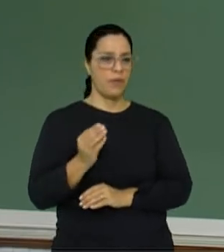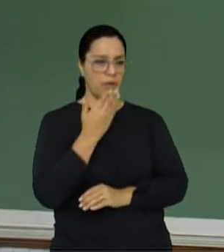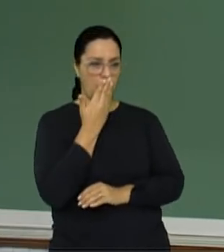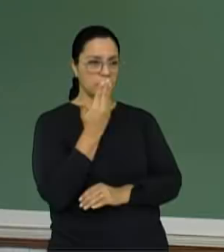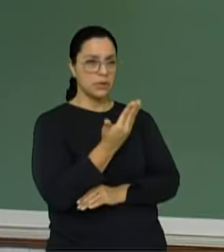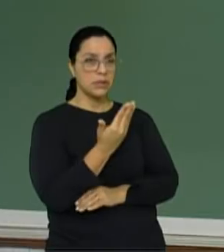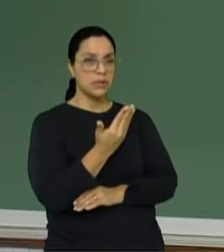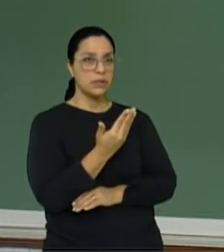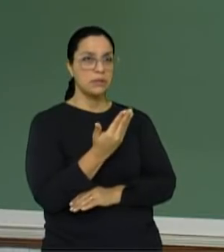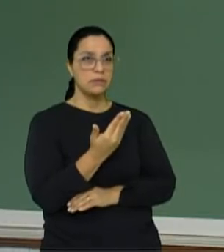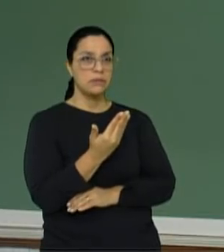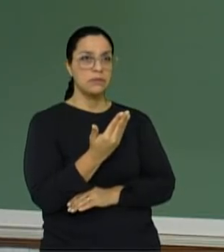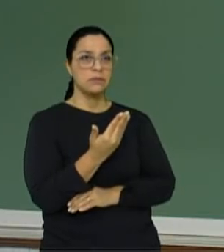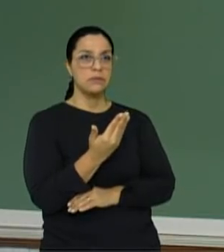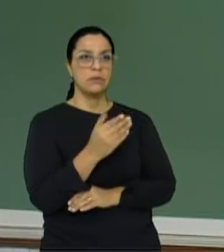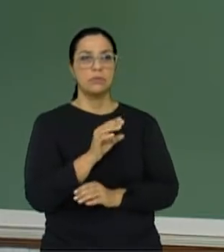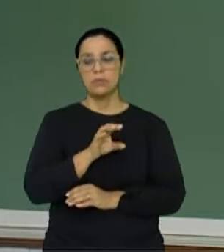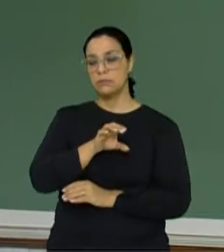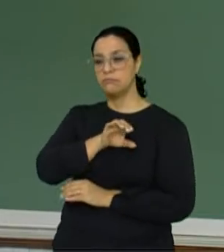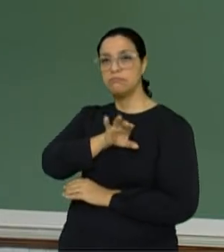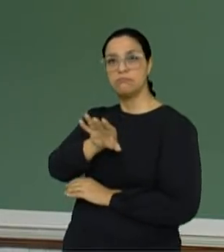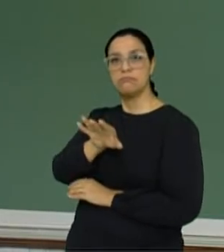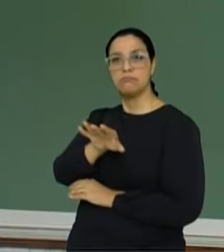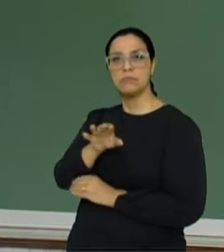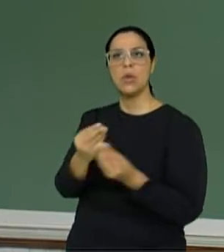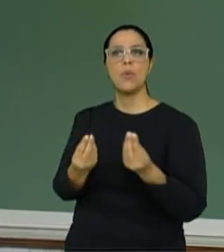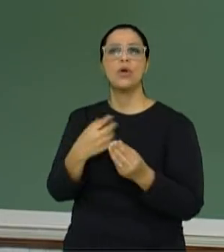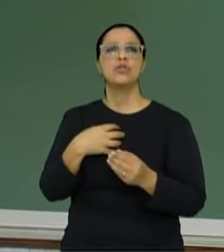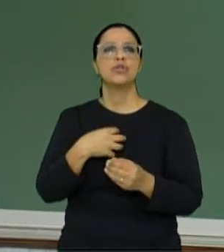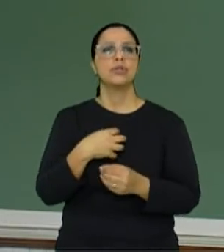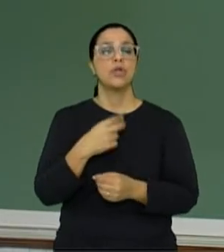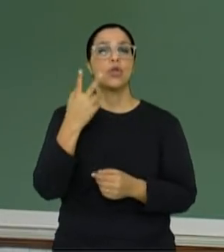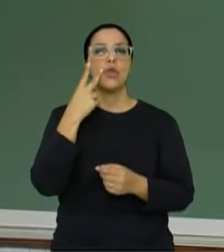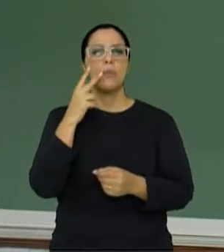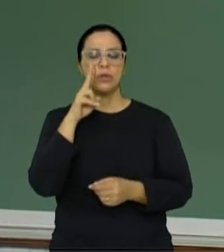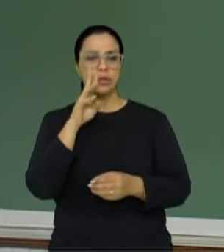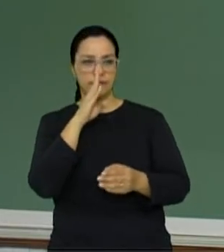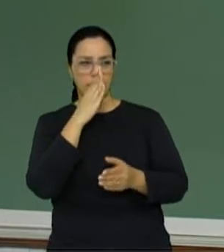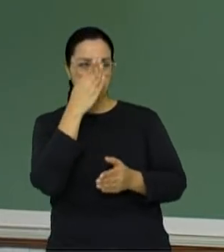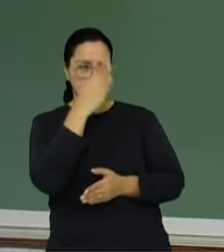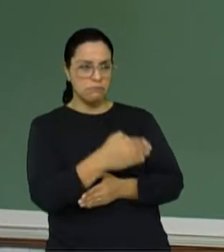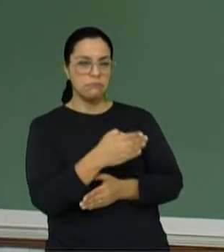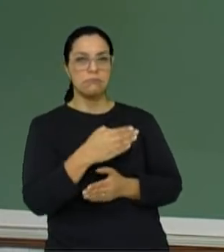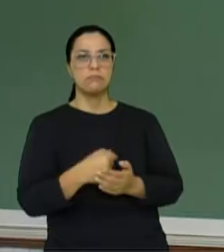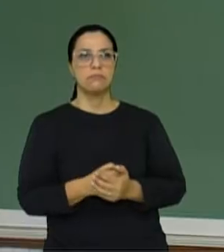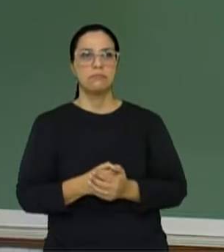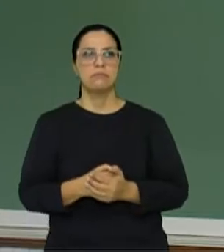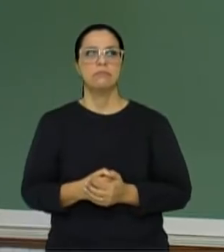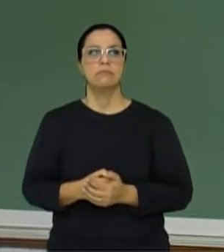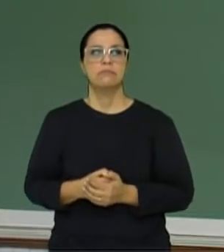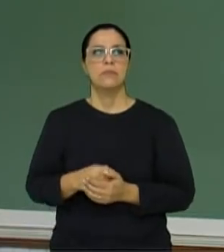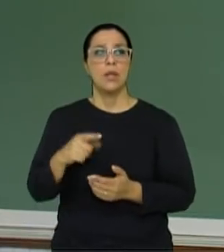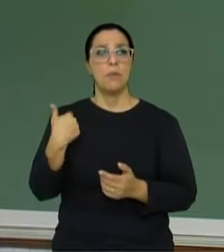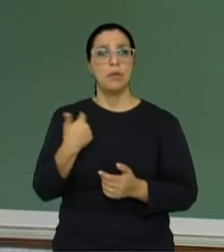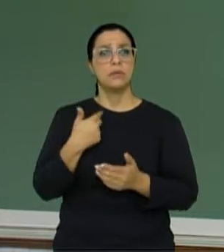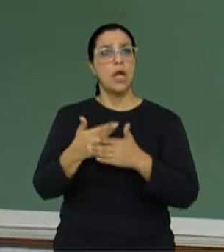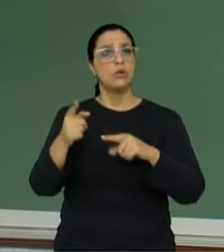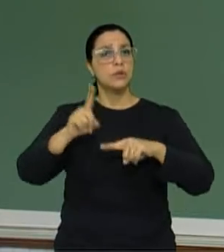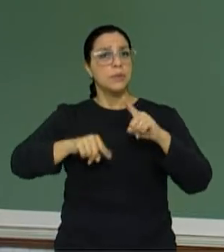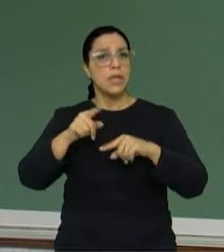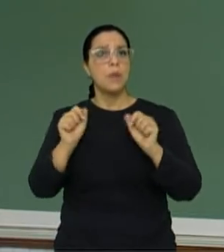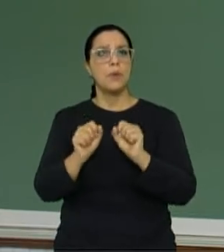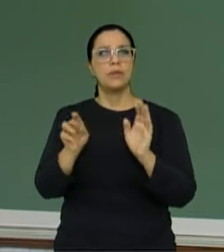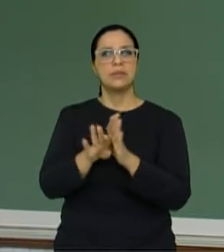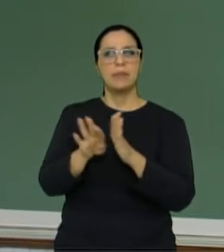vista frontal vem daqui, ou se ela vem daqui. Normalmente, é daqui, tá? A vista frontal aqui, mas em alguns materiais você